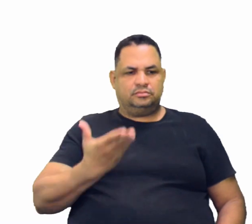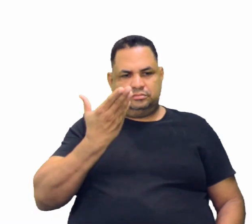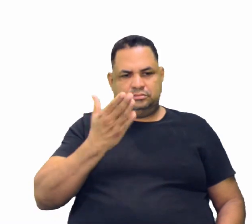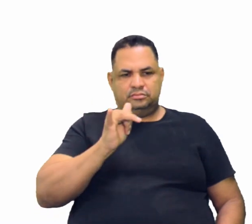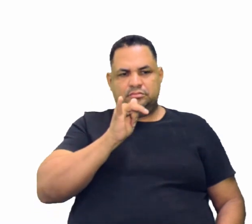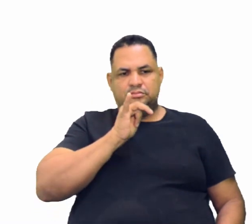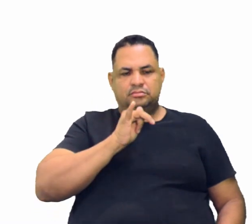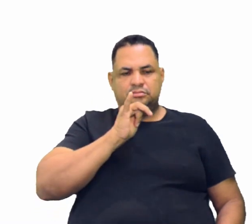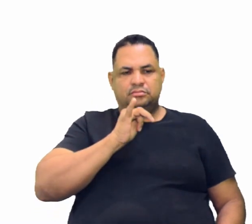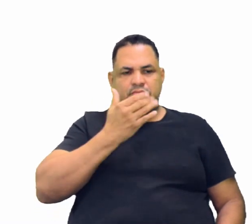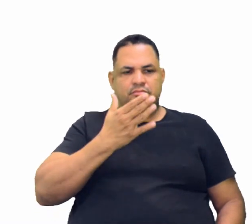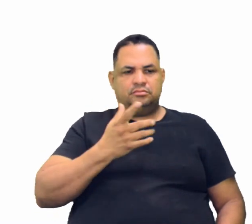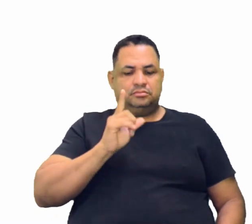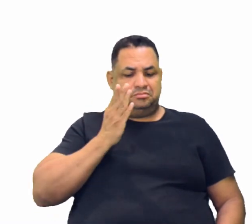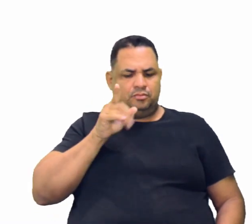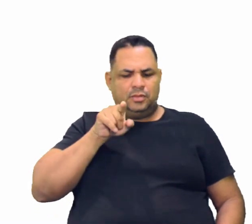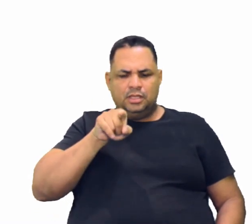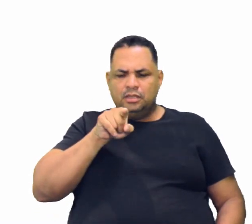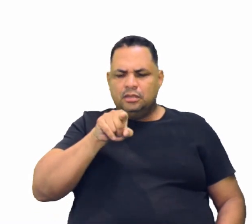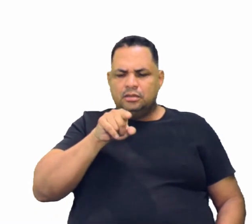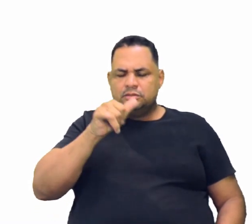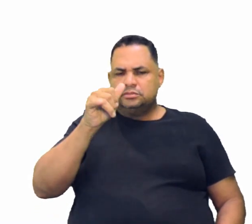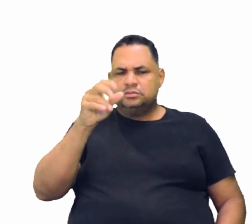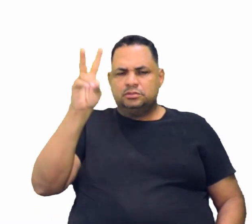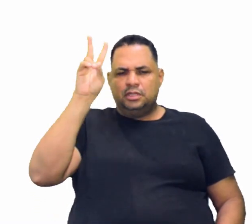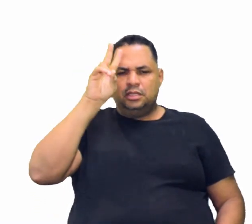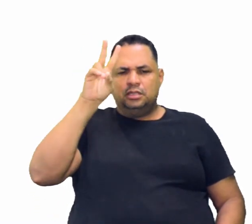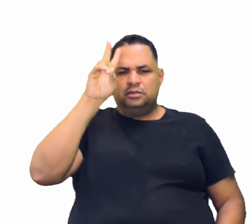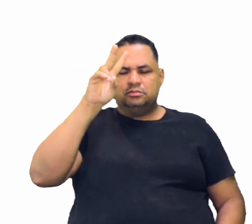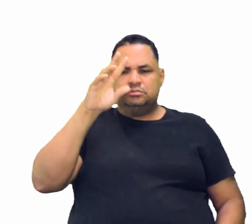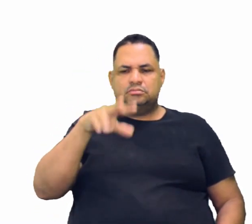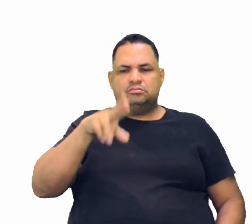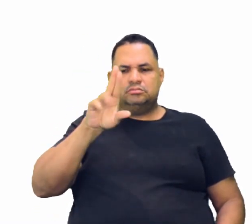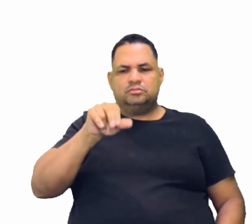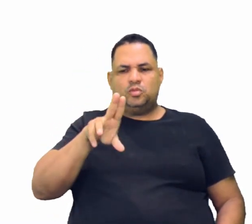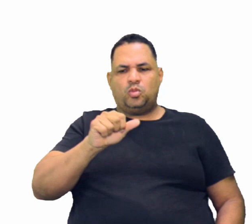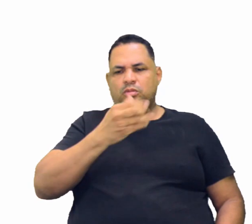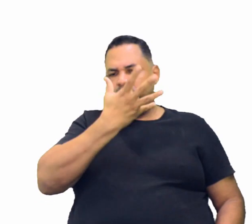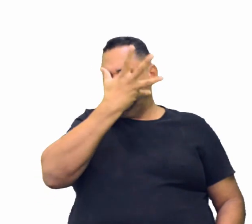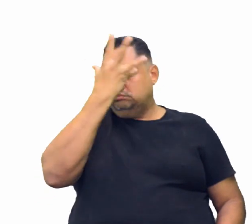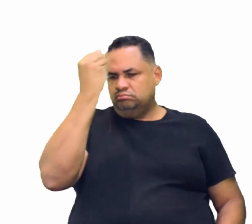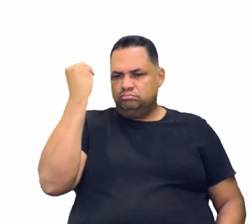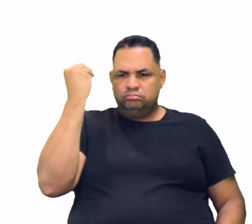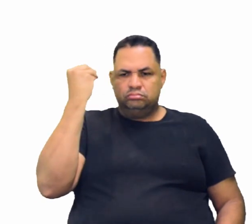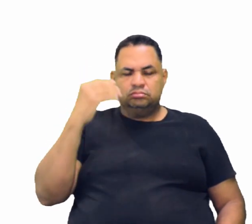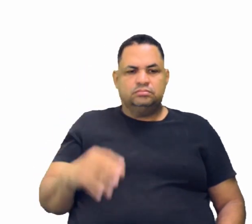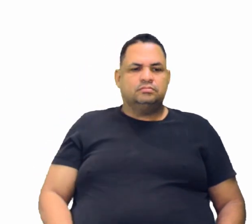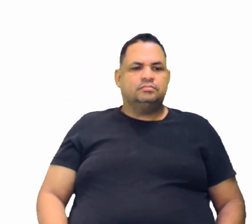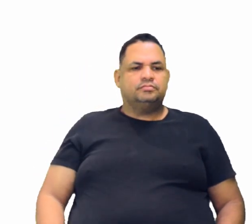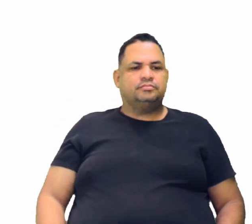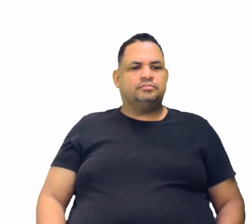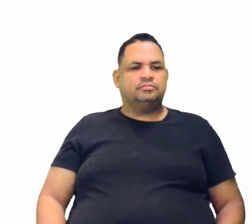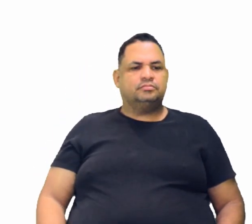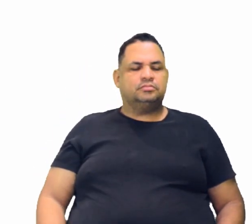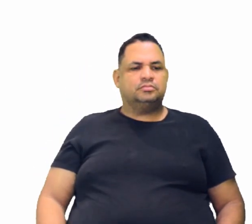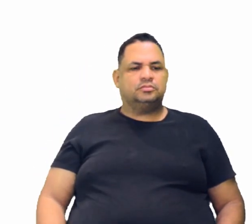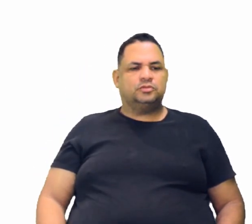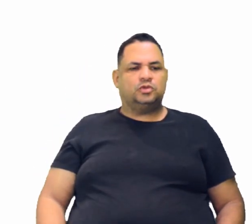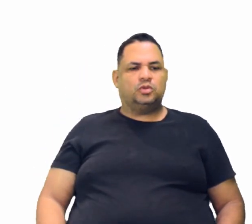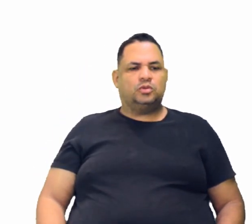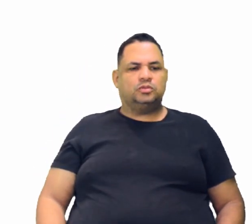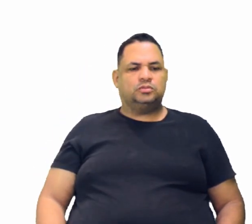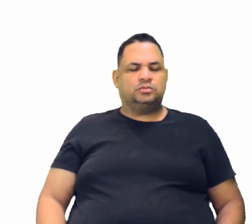lá. Isso são lembranças, então vai fazer aqui é o sujeito, mas aqui, ó, fazendo a concordância com o